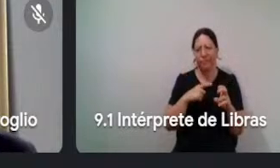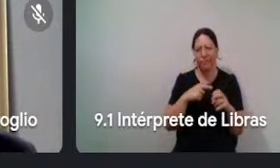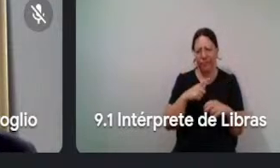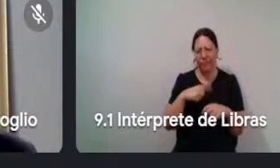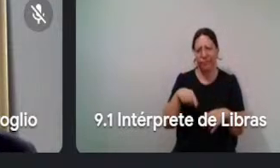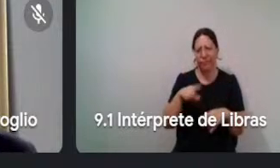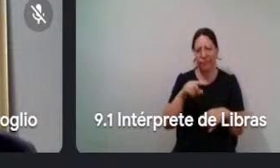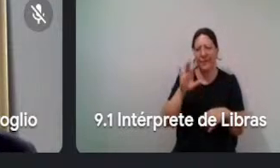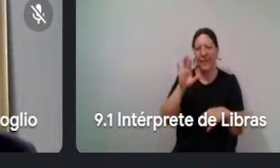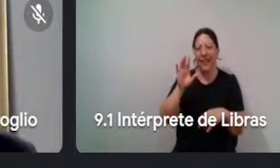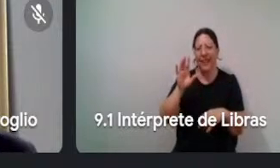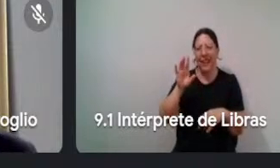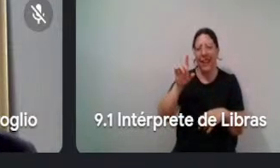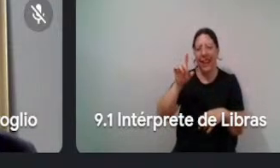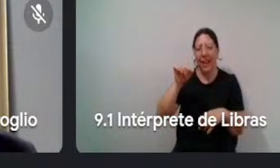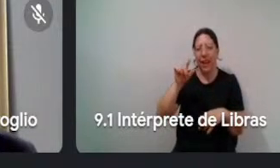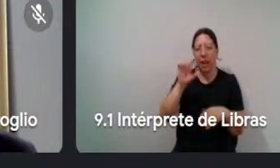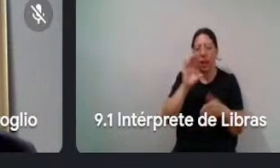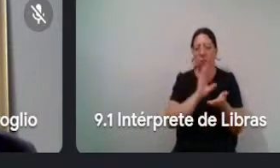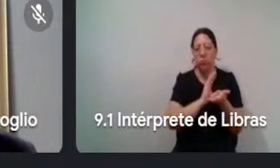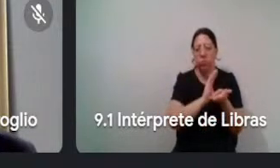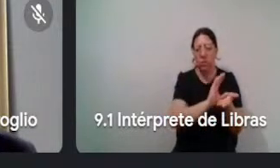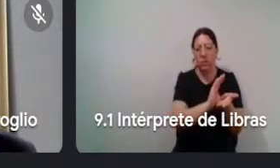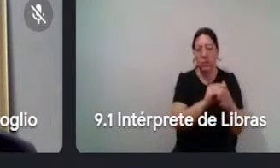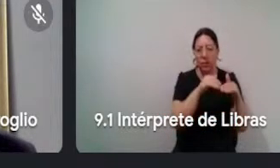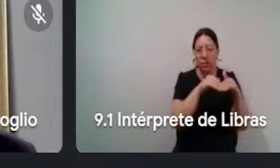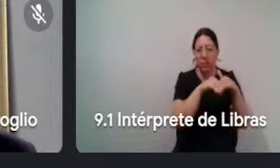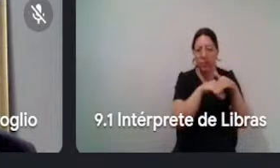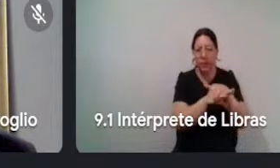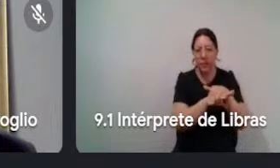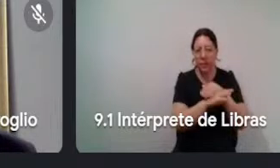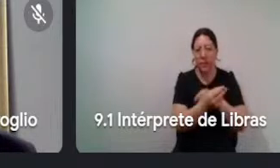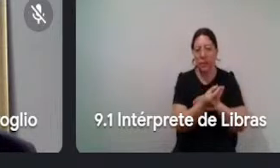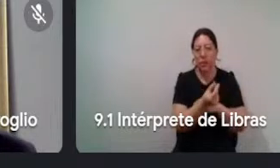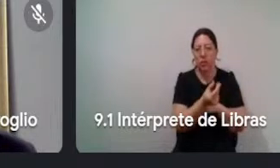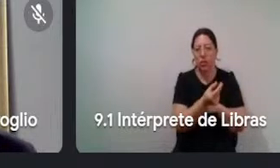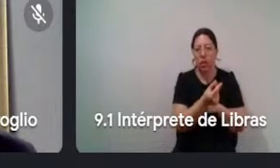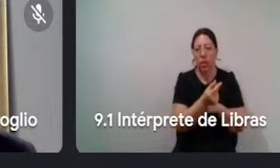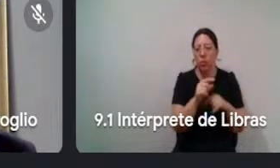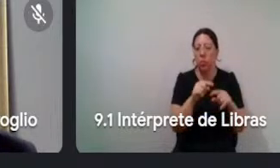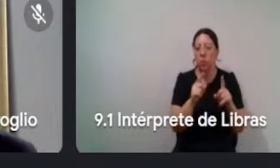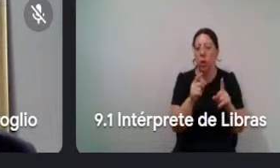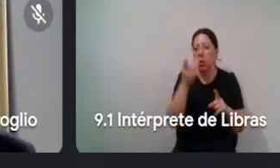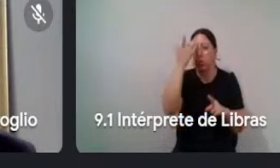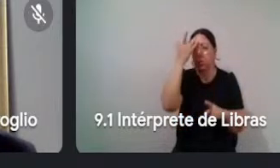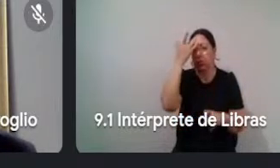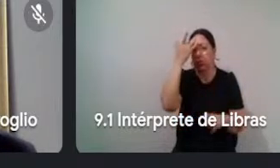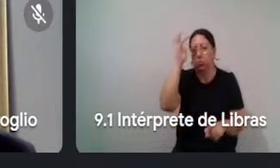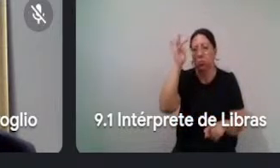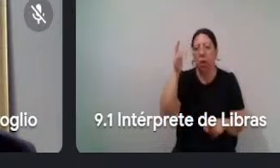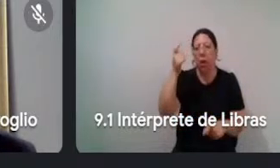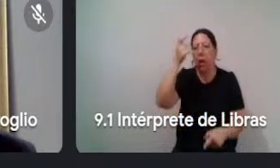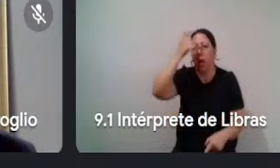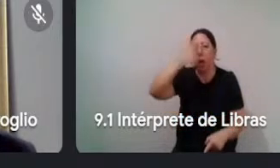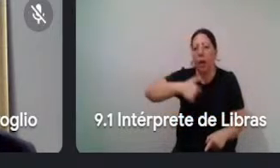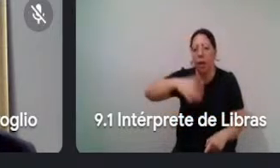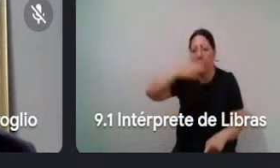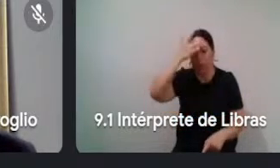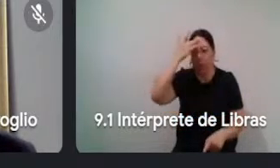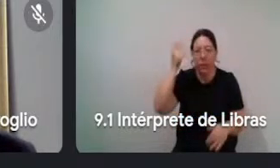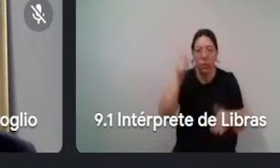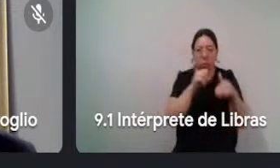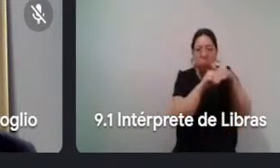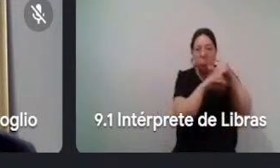depósito em dinheiro na conta, sem saber quem foi que depositou. Já é algo